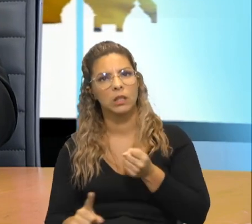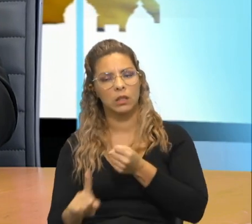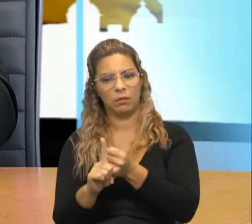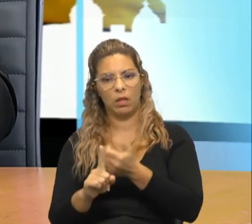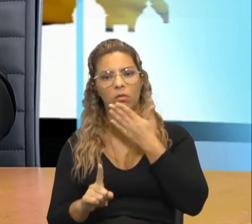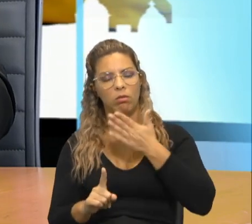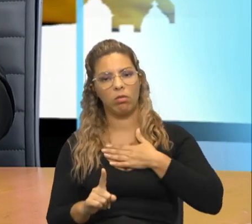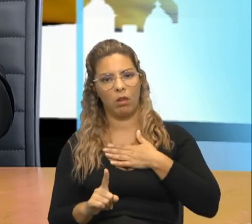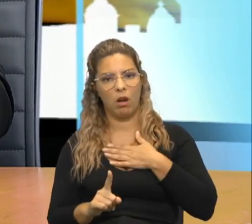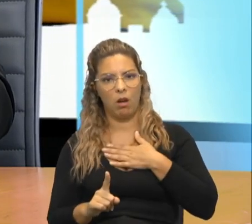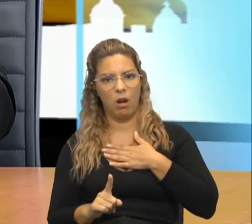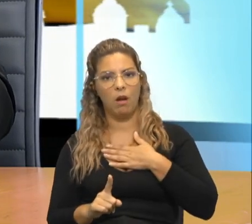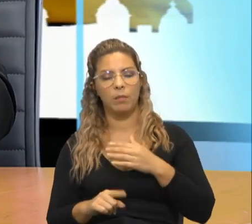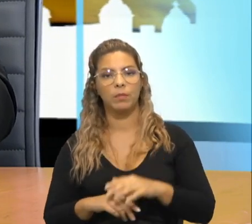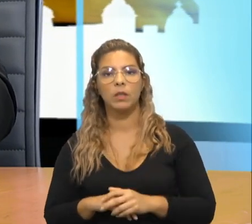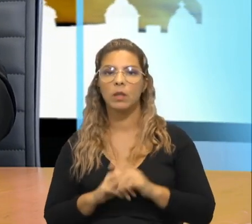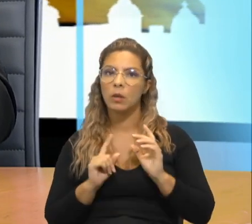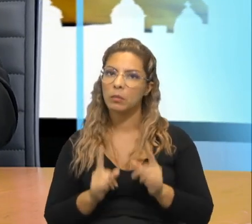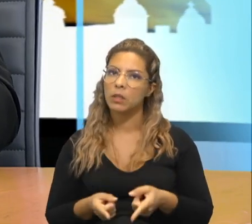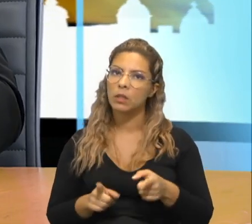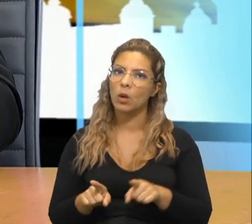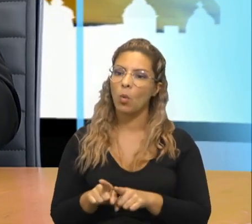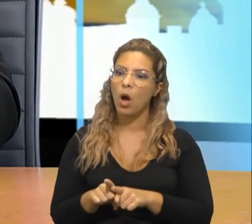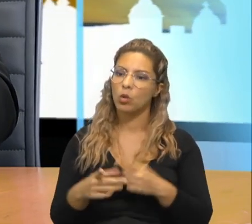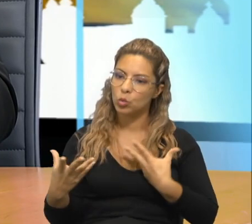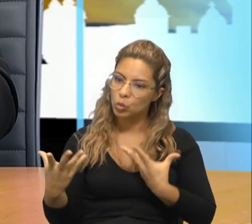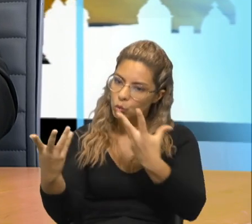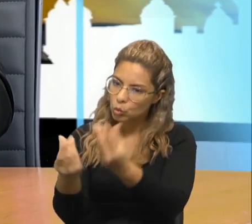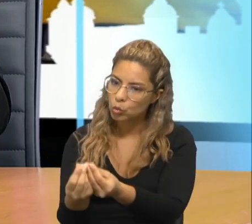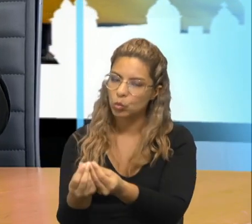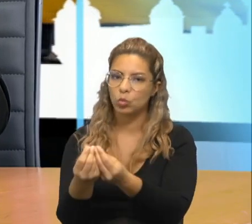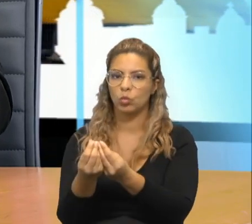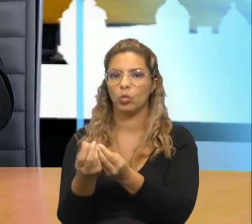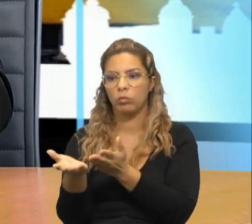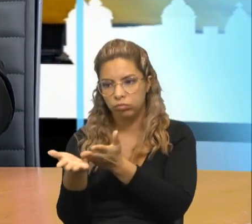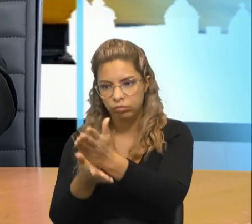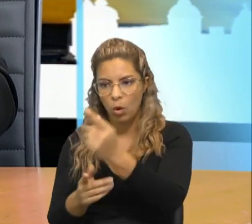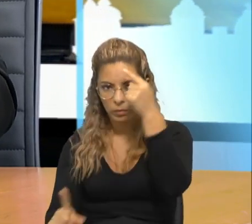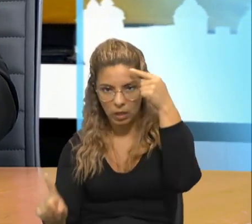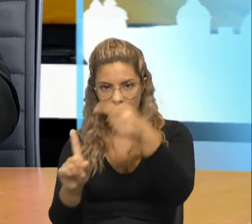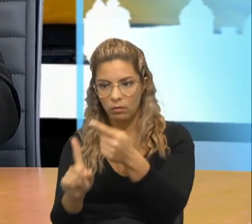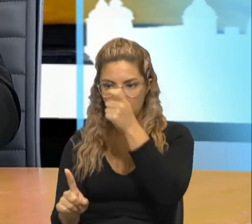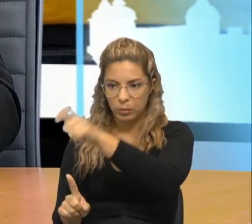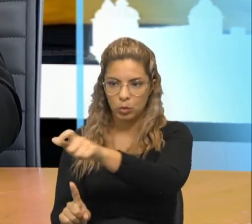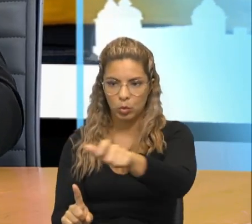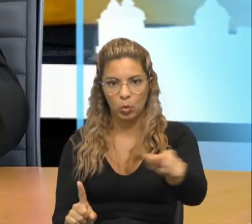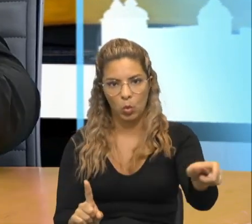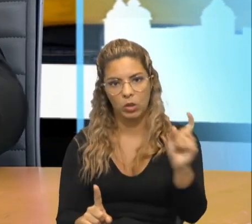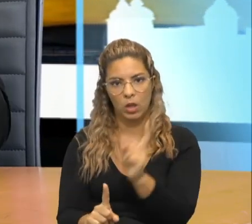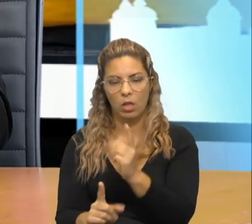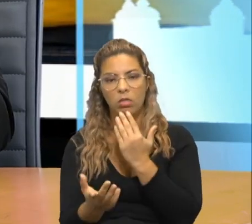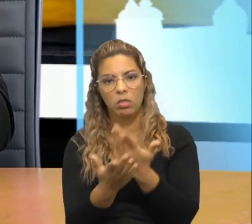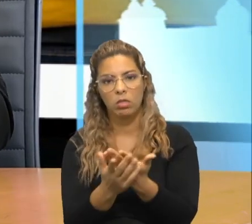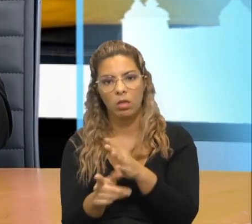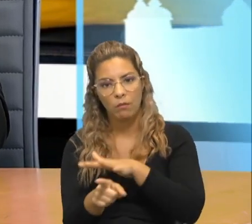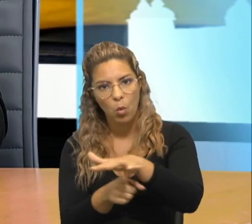dia também, porque é preciso estar com o povo, para dar continuidade ao carisma. E aí, por aí para frente, creio